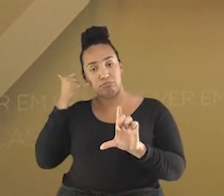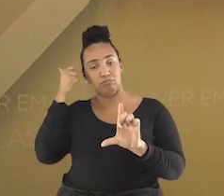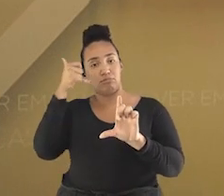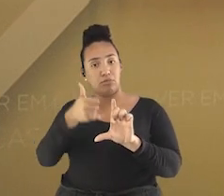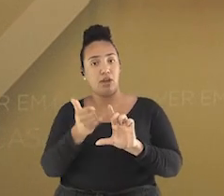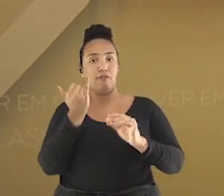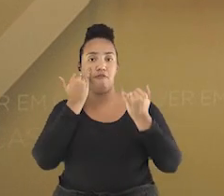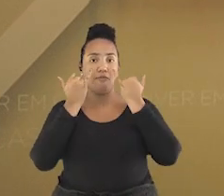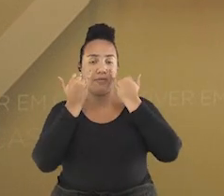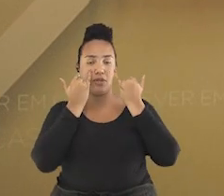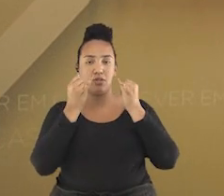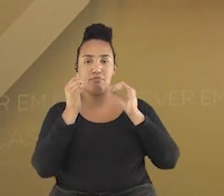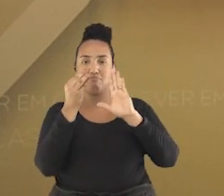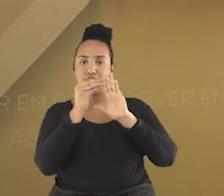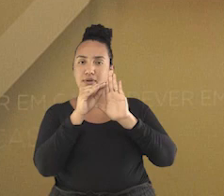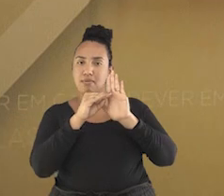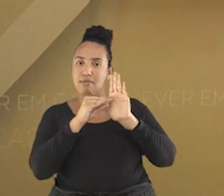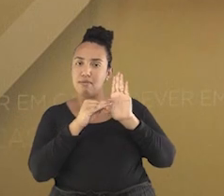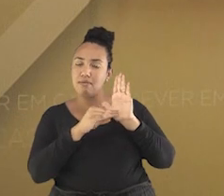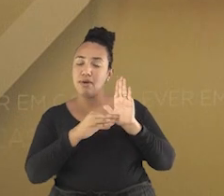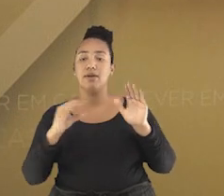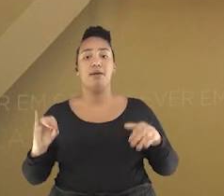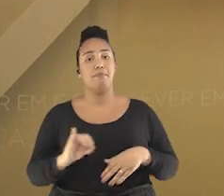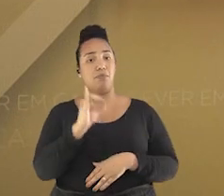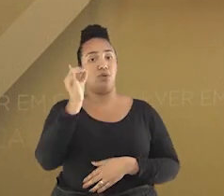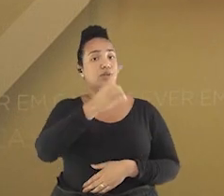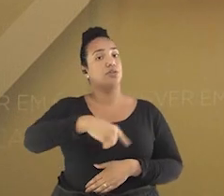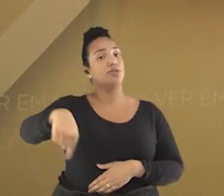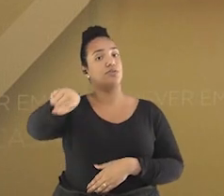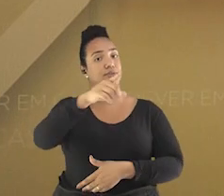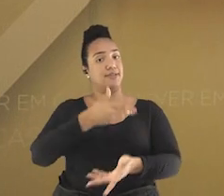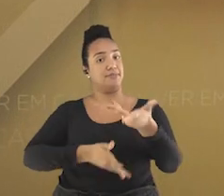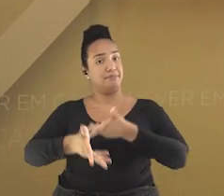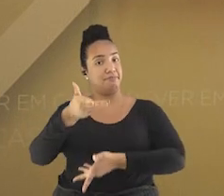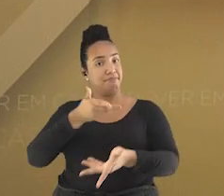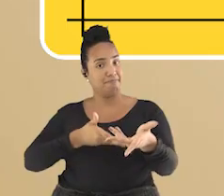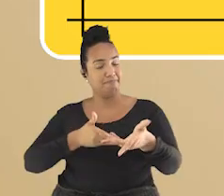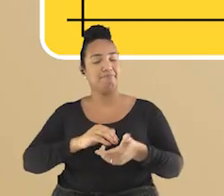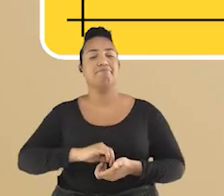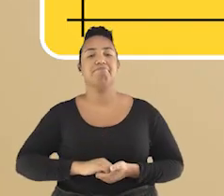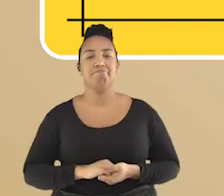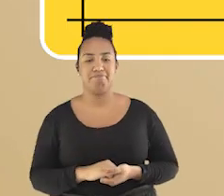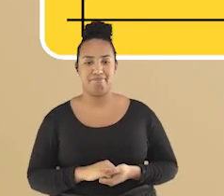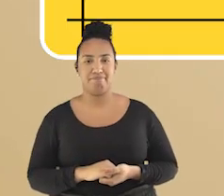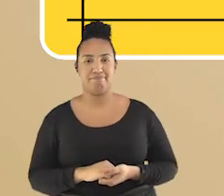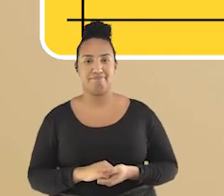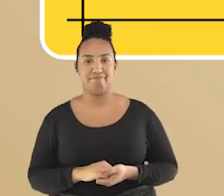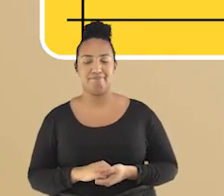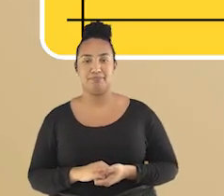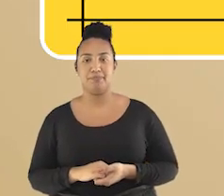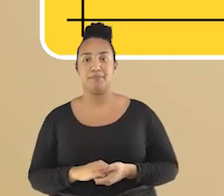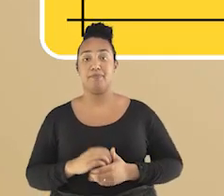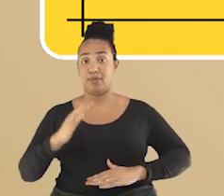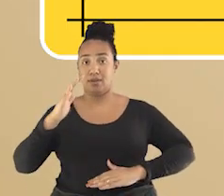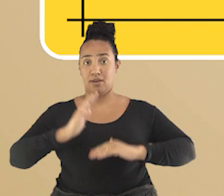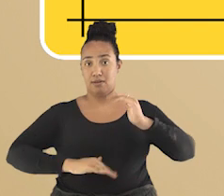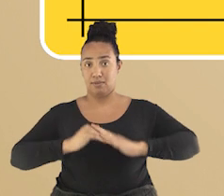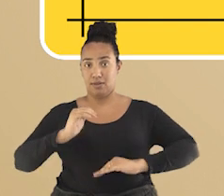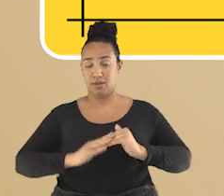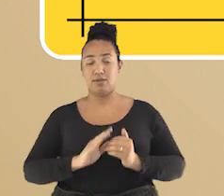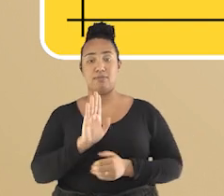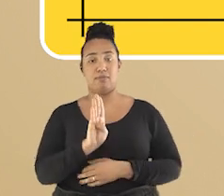as informações. É muito importante a sua participação nas aulas. E saiba que a habilidade